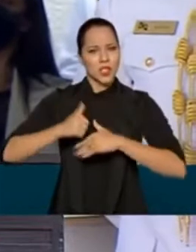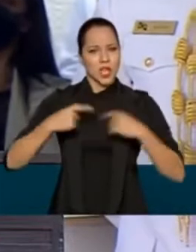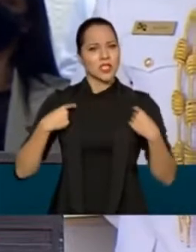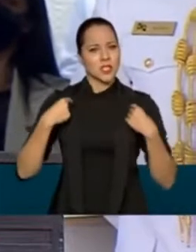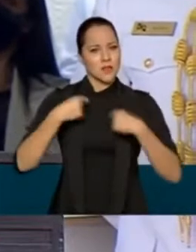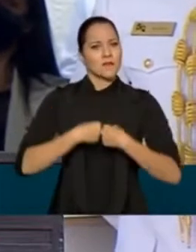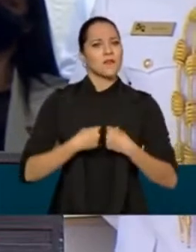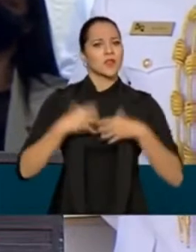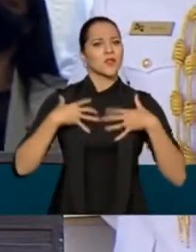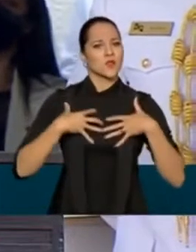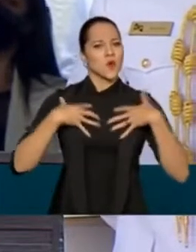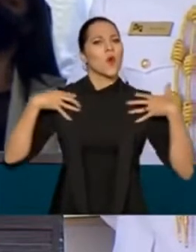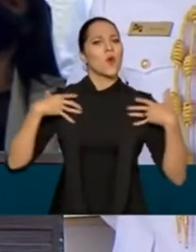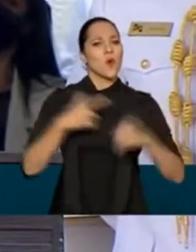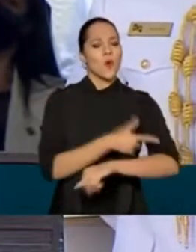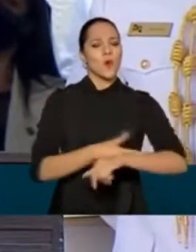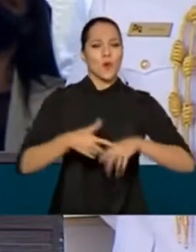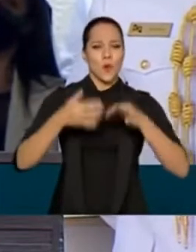de orgulho, honra,